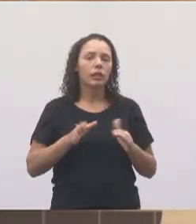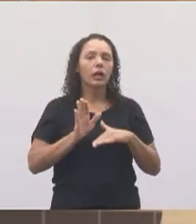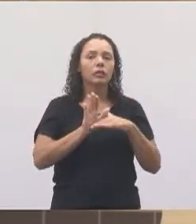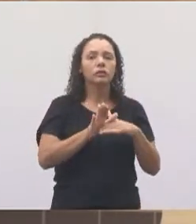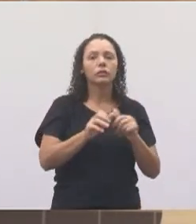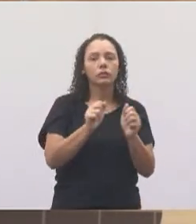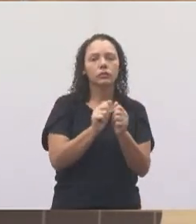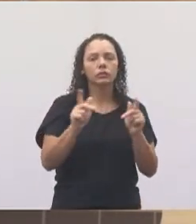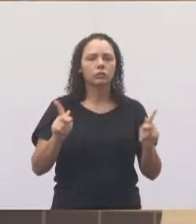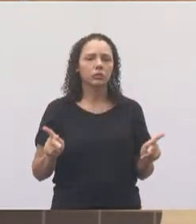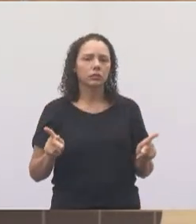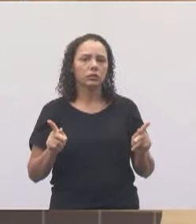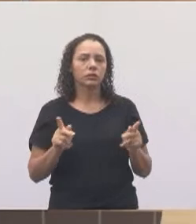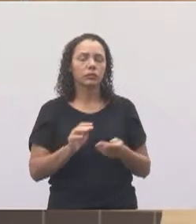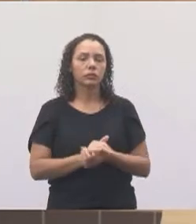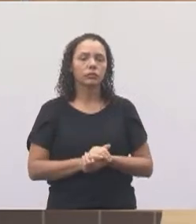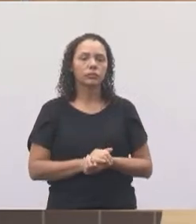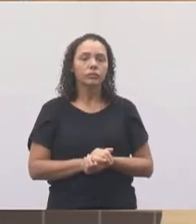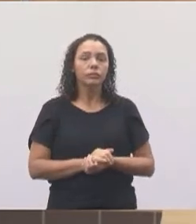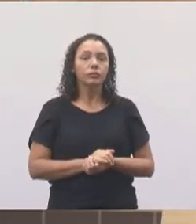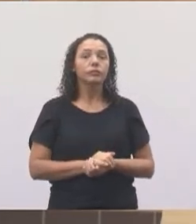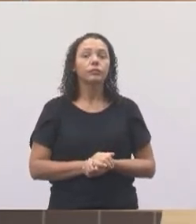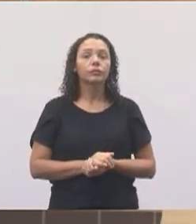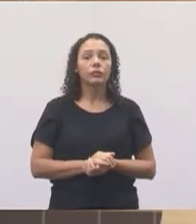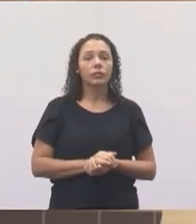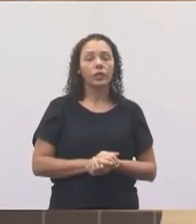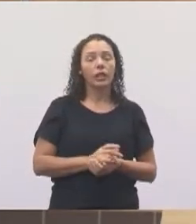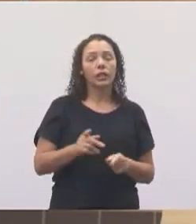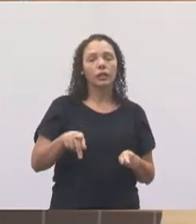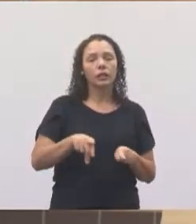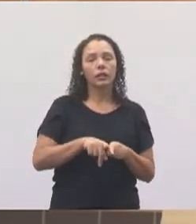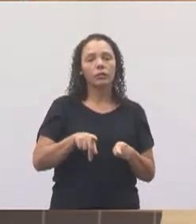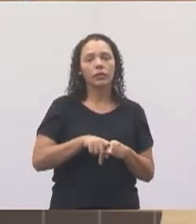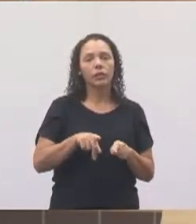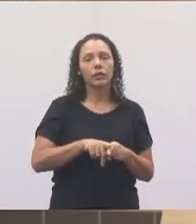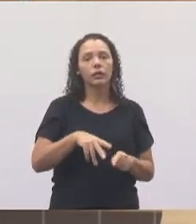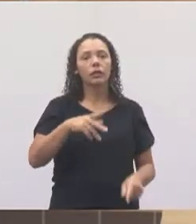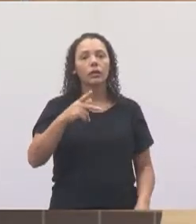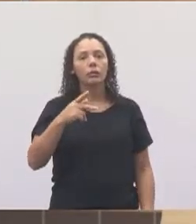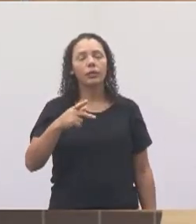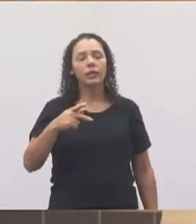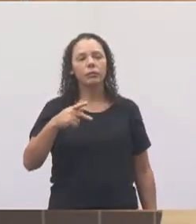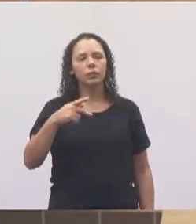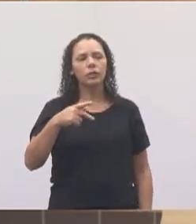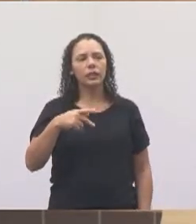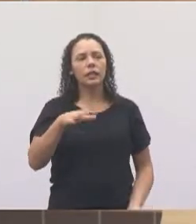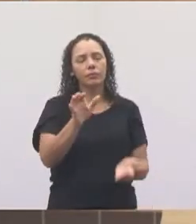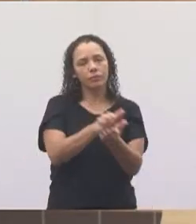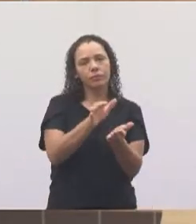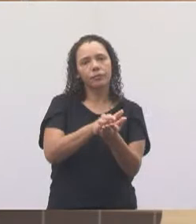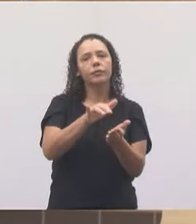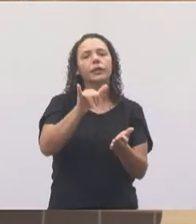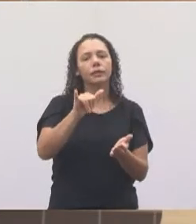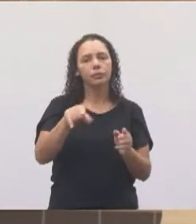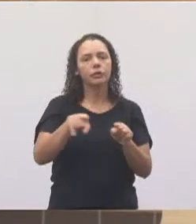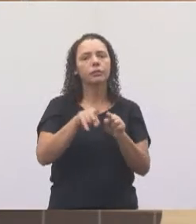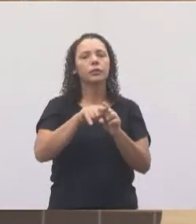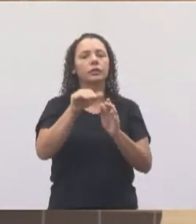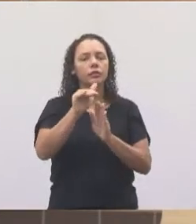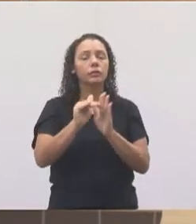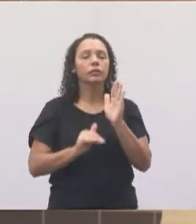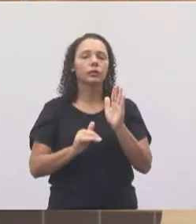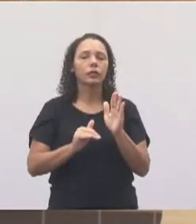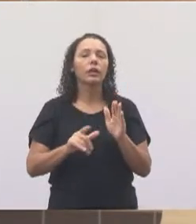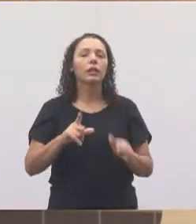servidores públicos aposentados. Tanto é assim que o estado de Pernambuco revogou essa contribuição. Então, há meios